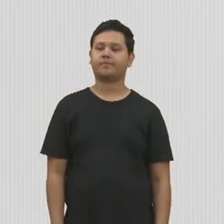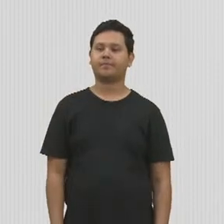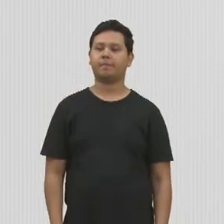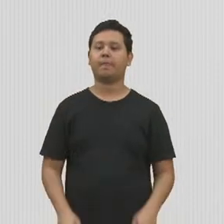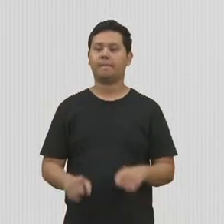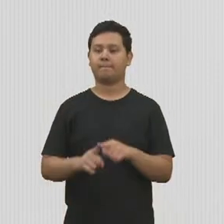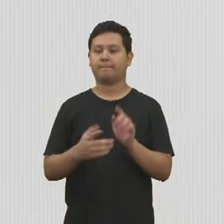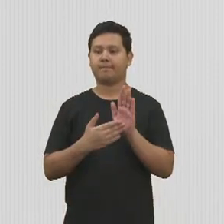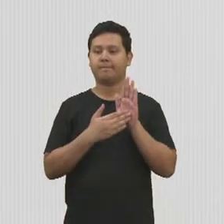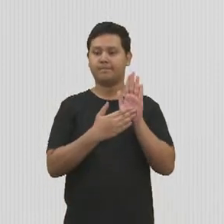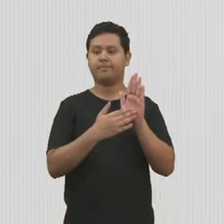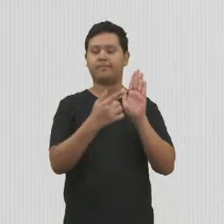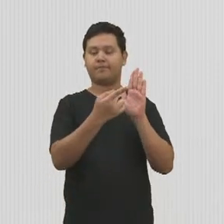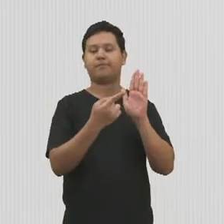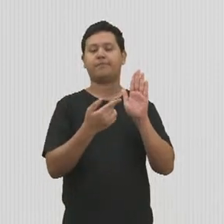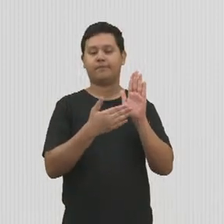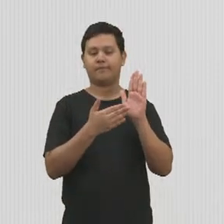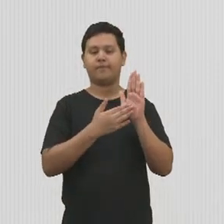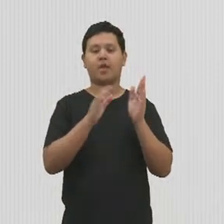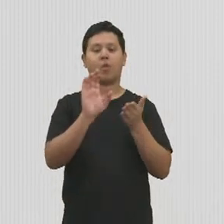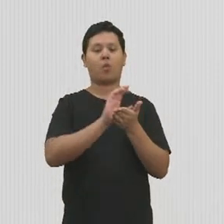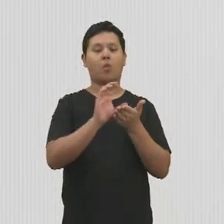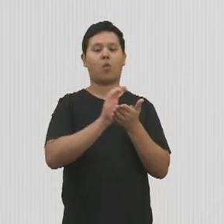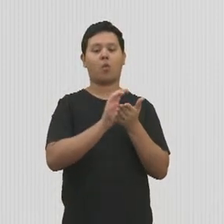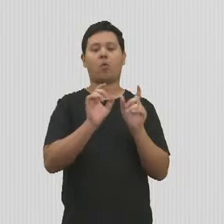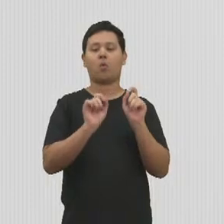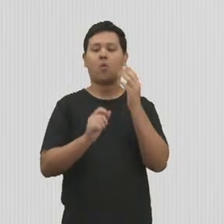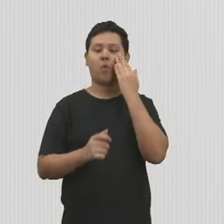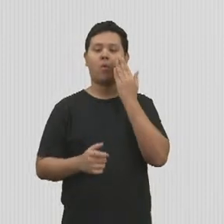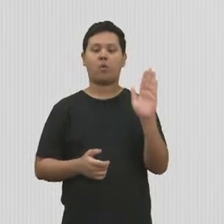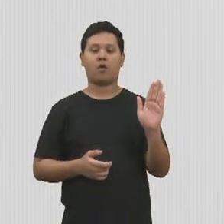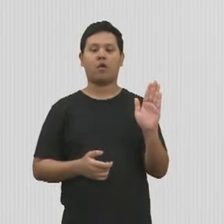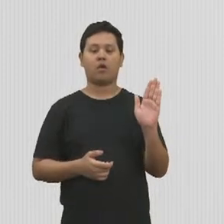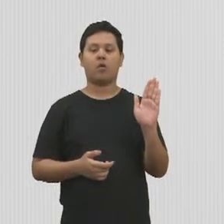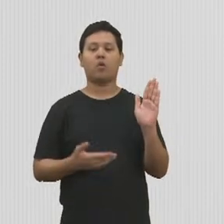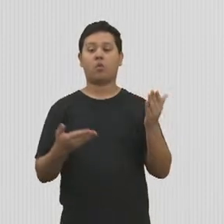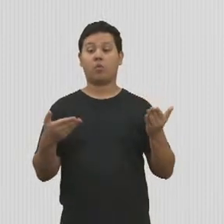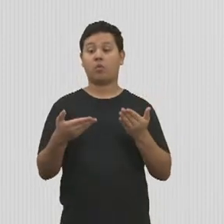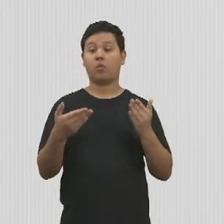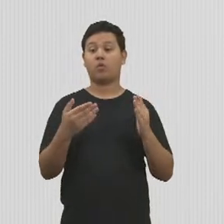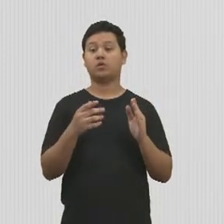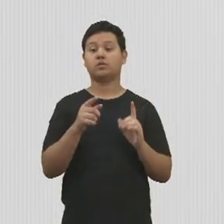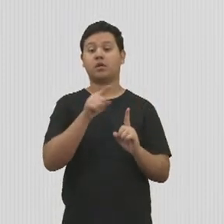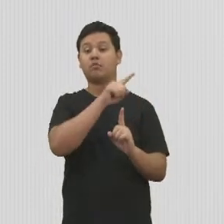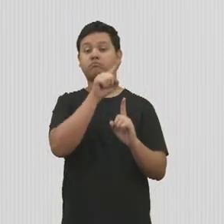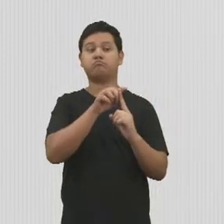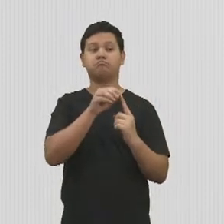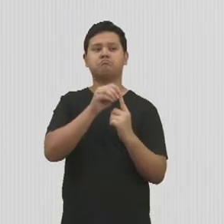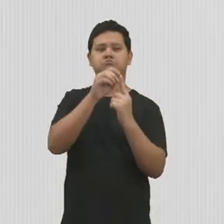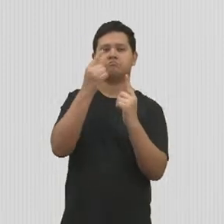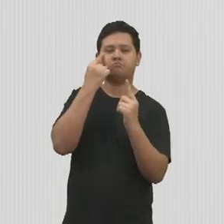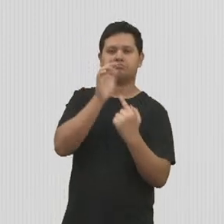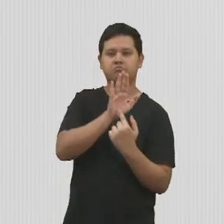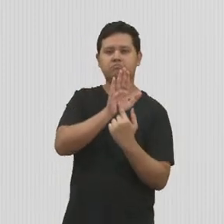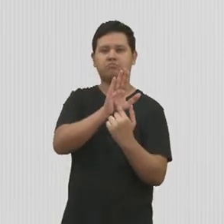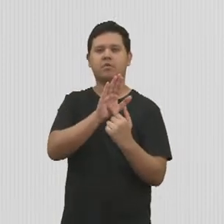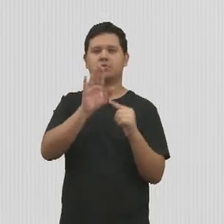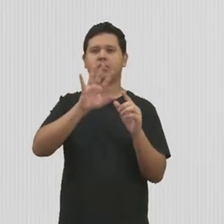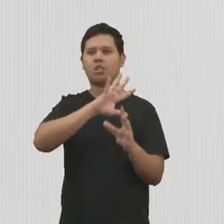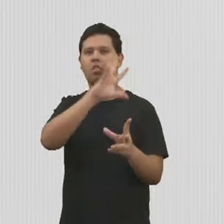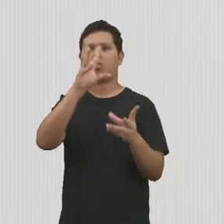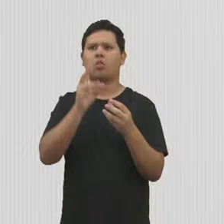Primeiramente, a receita corrente líquida, né? A receita corrente líquida ela é hoje o principal indicador para mensurar a saúde financeira do